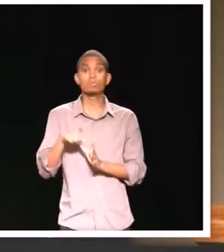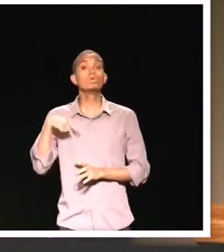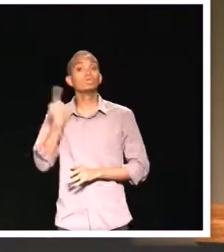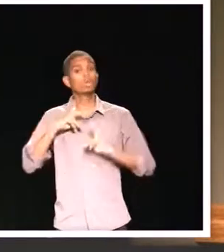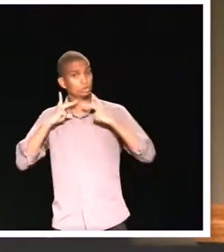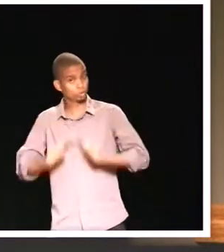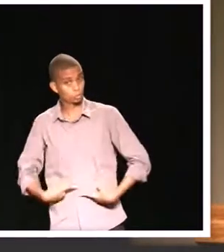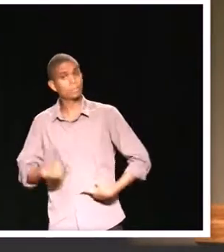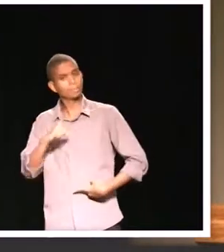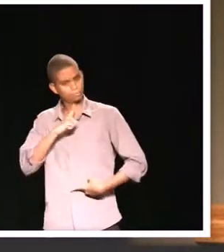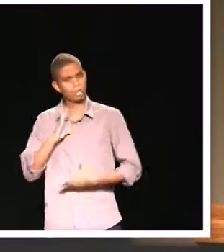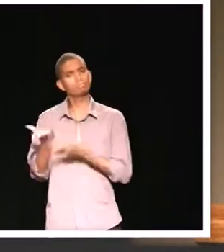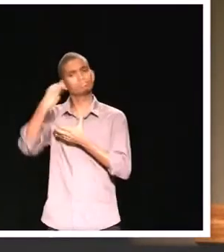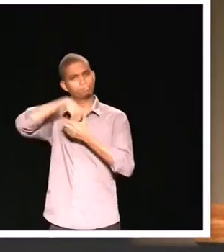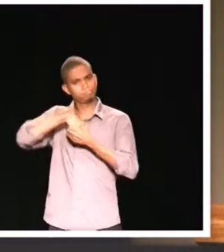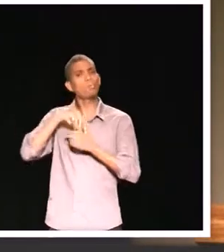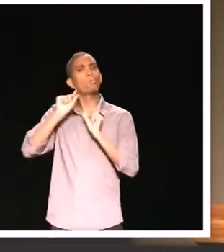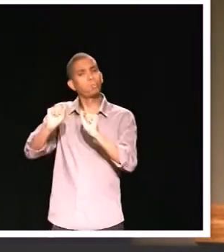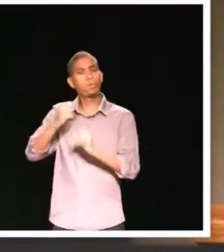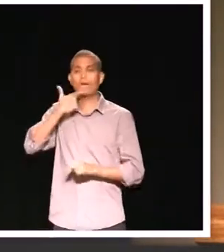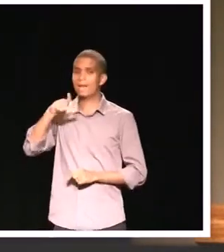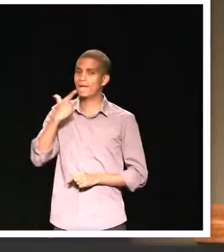condição humana.